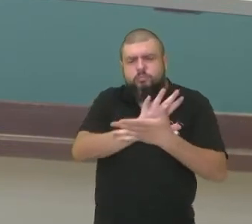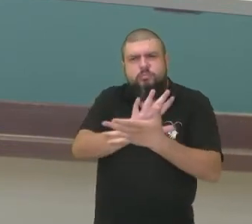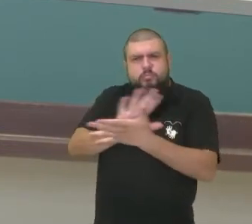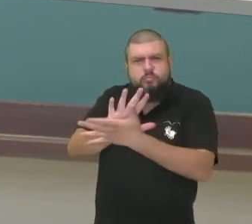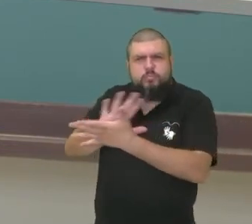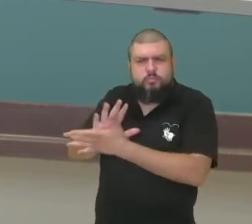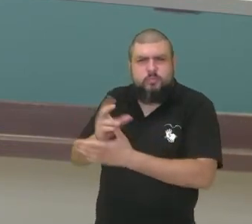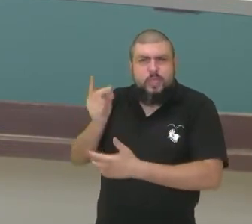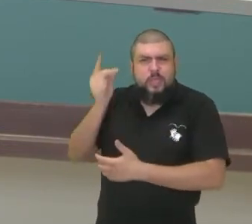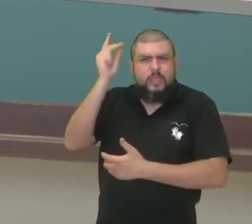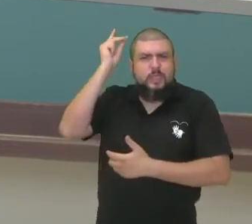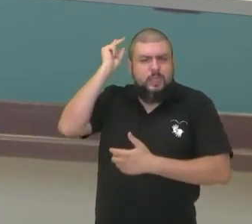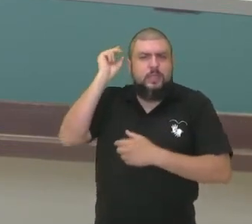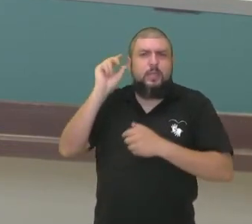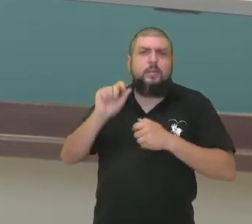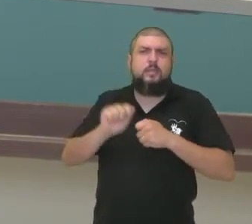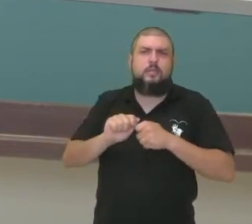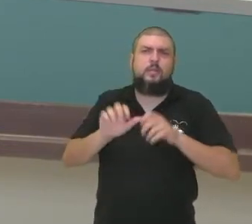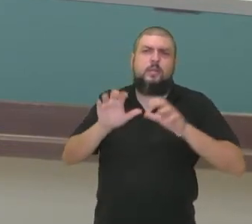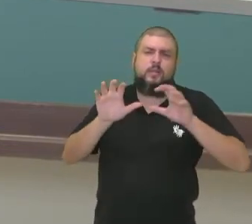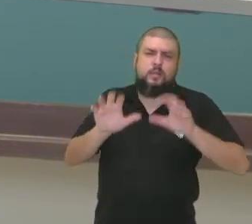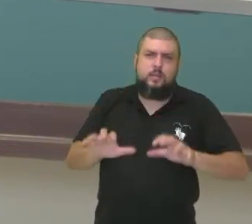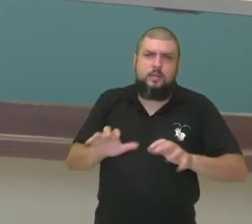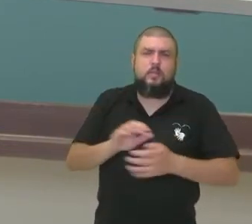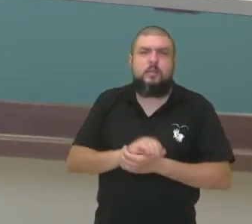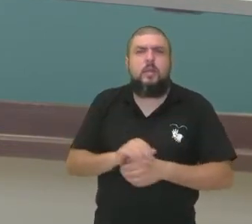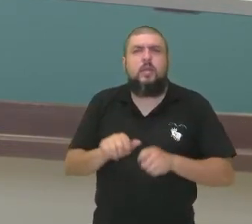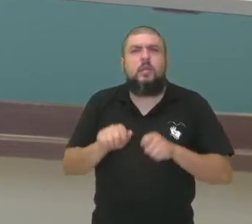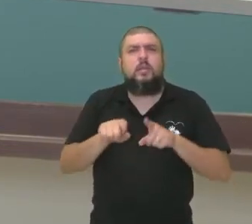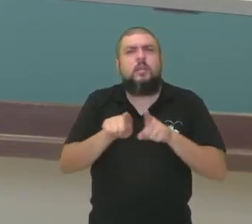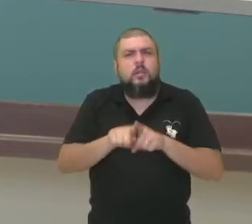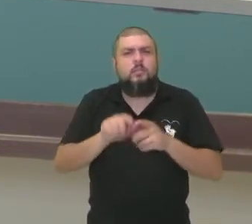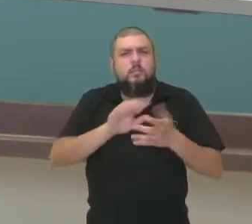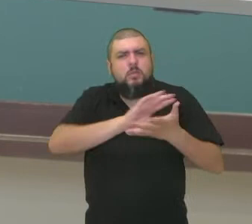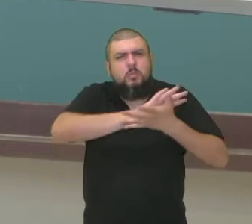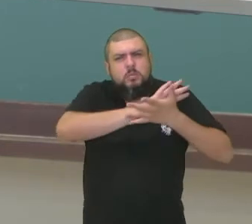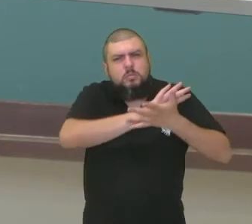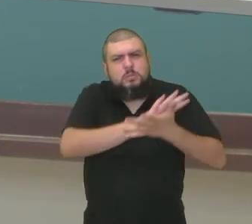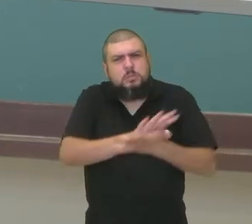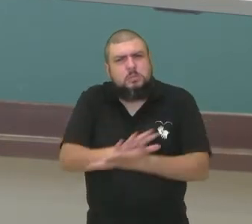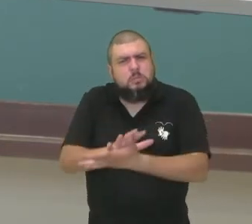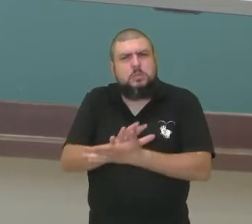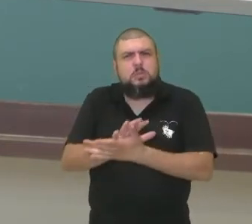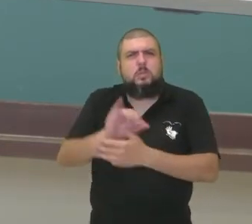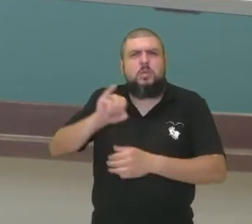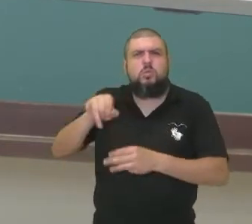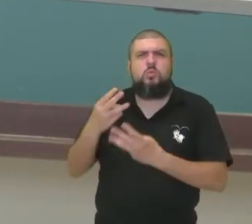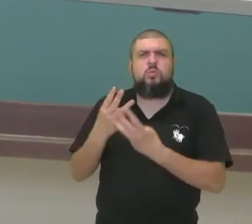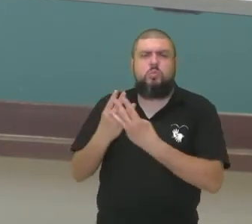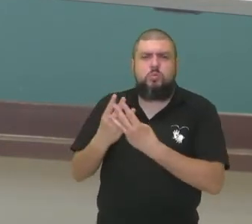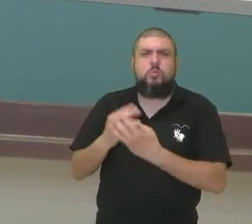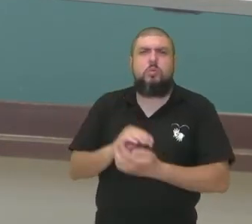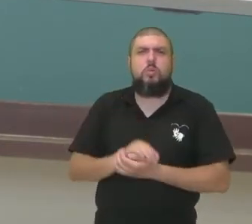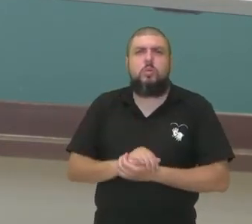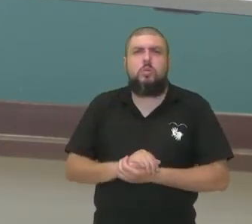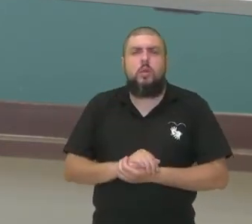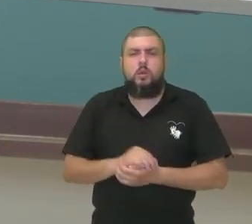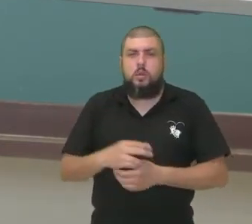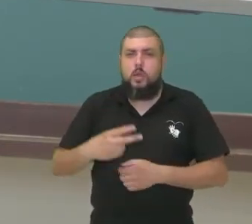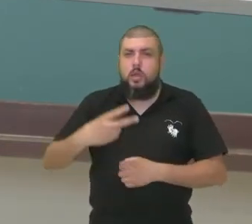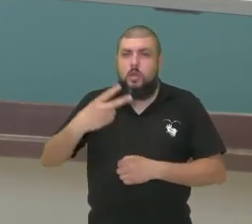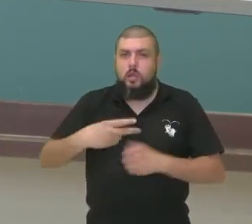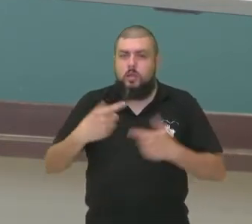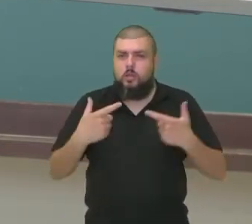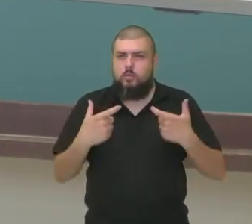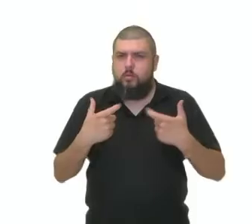que fizeram o horror do Holocausto, uma parte trágica da existência humana. Então, depois da Segunda Guerra Mundial, foi